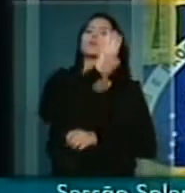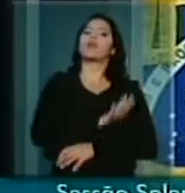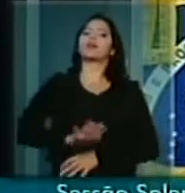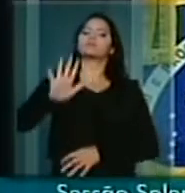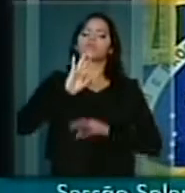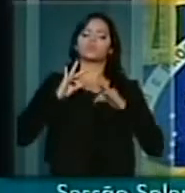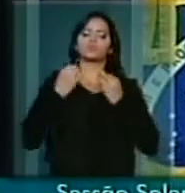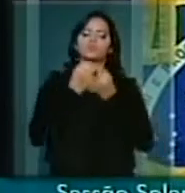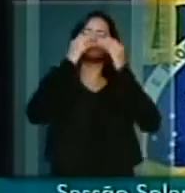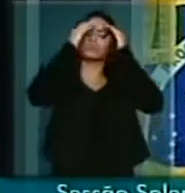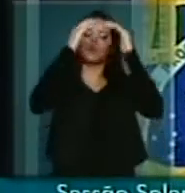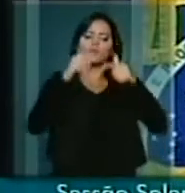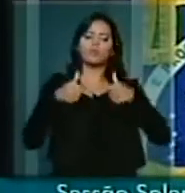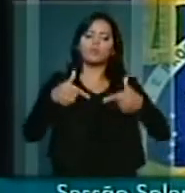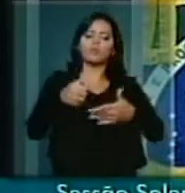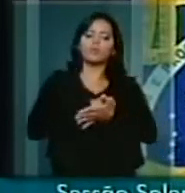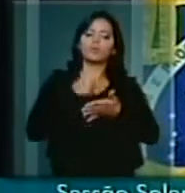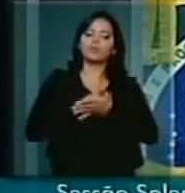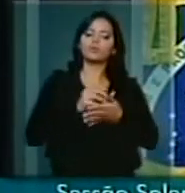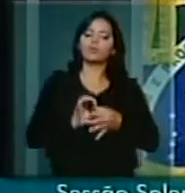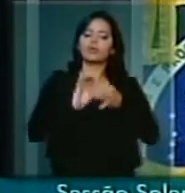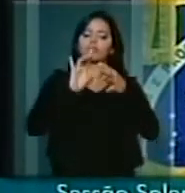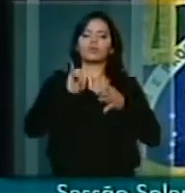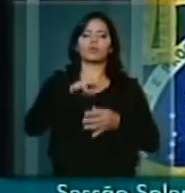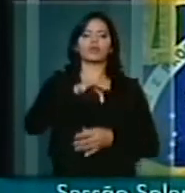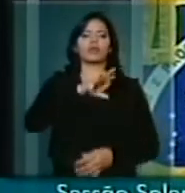luta democrática no país.